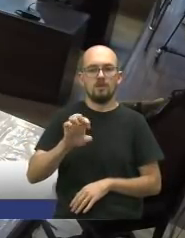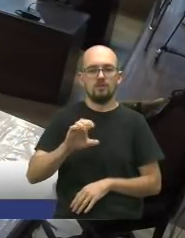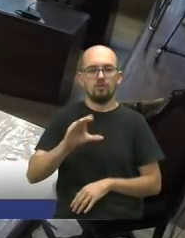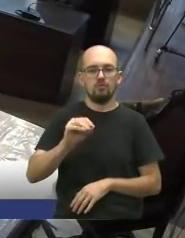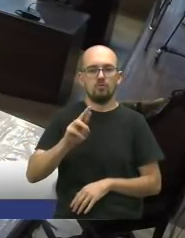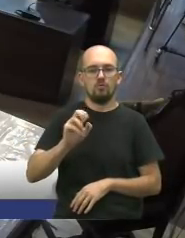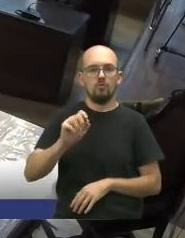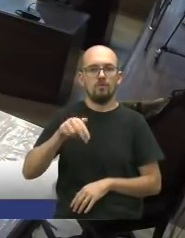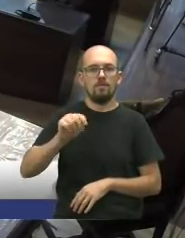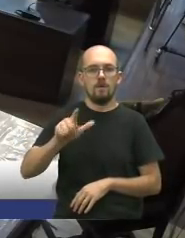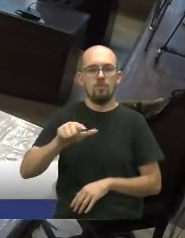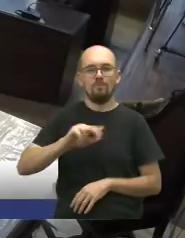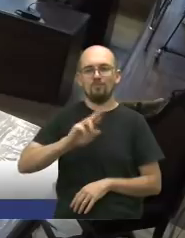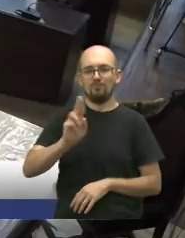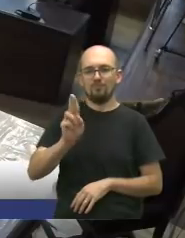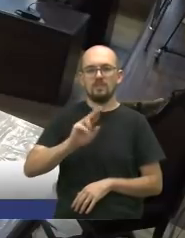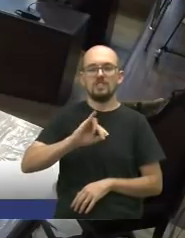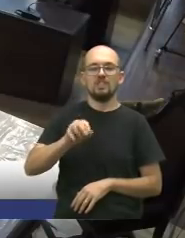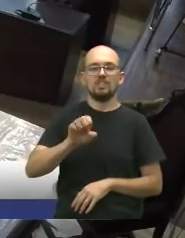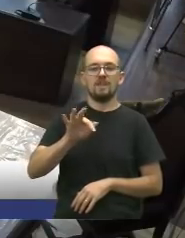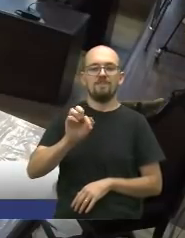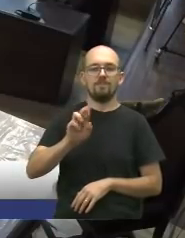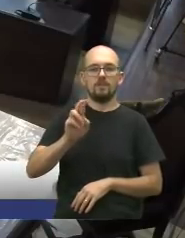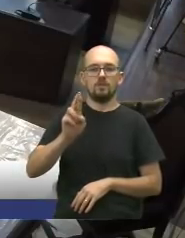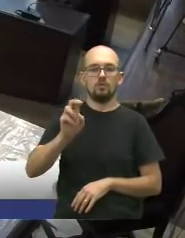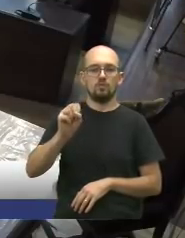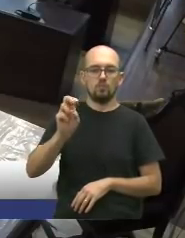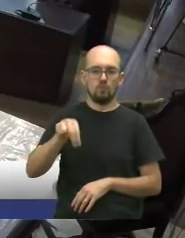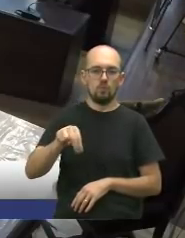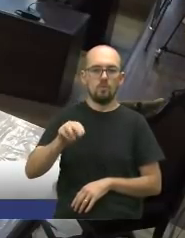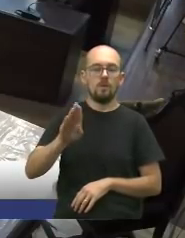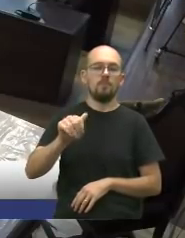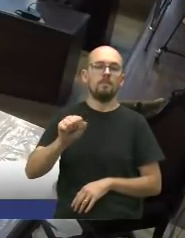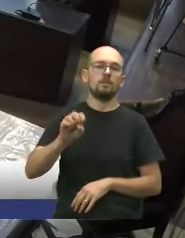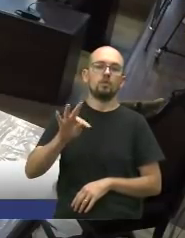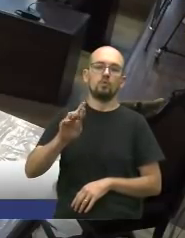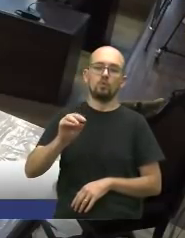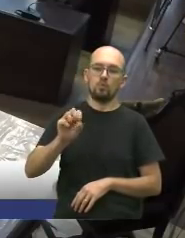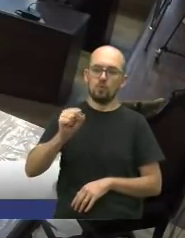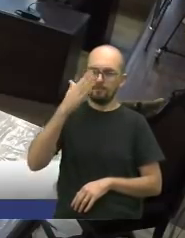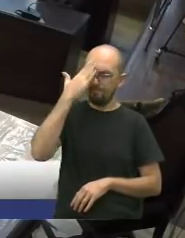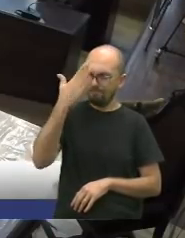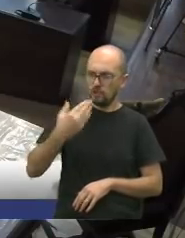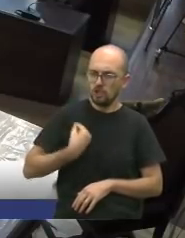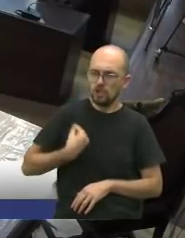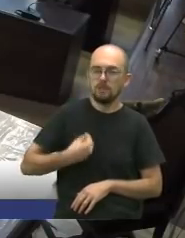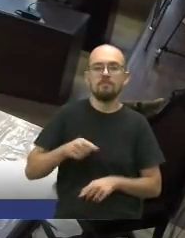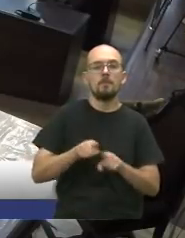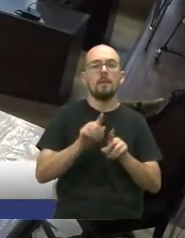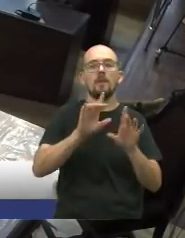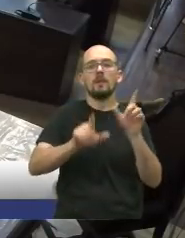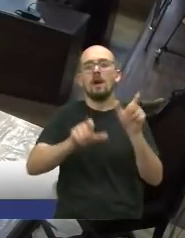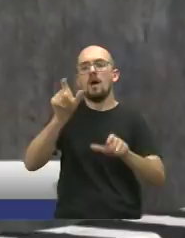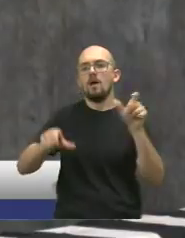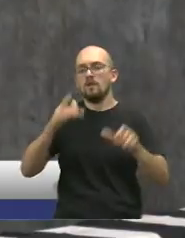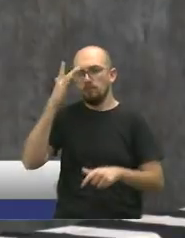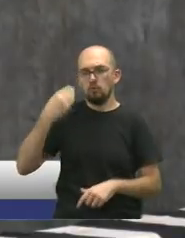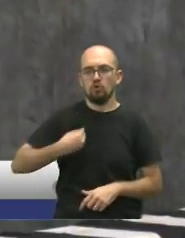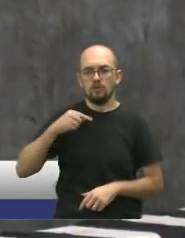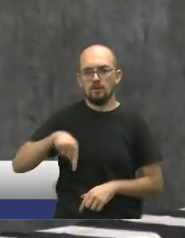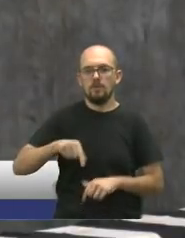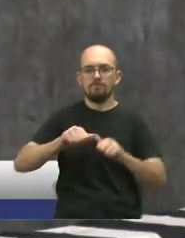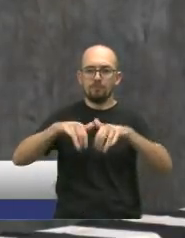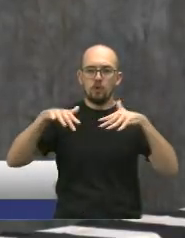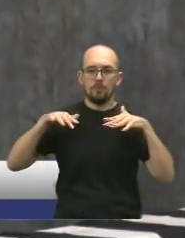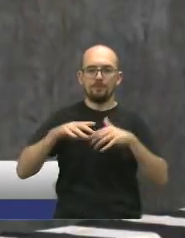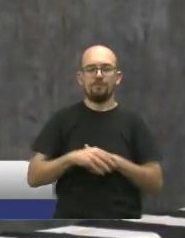senhor Jefferson Bastos, aliás, muito obrigado pela presença de vocês e demais autoridades aqui na plateia. Neste